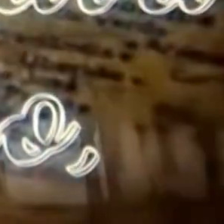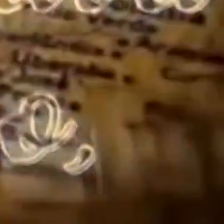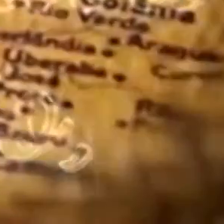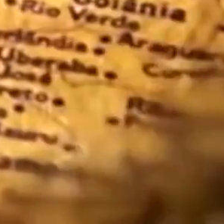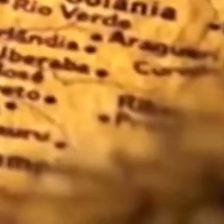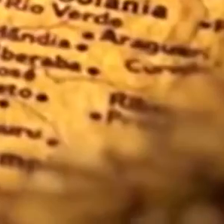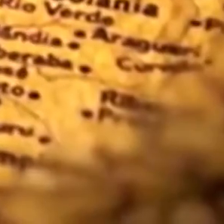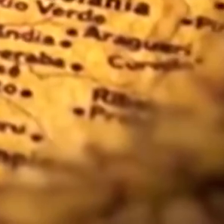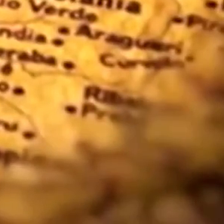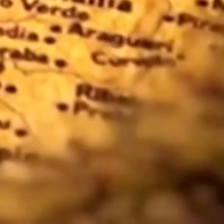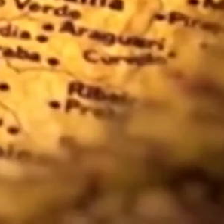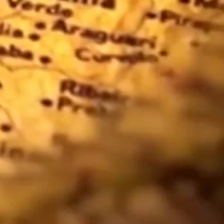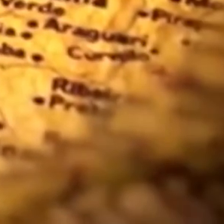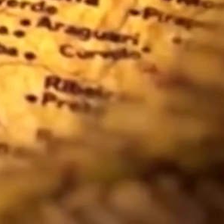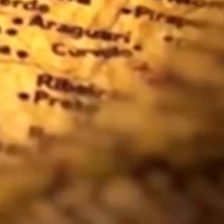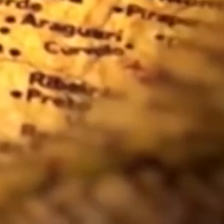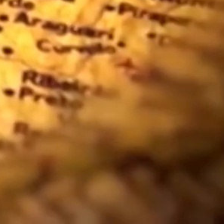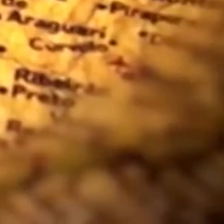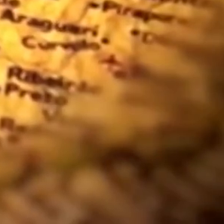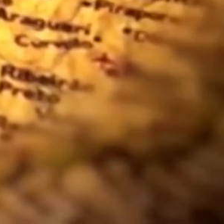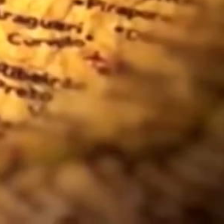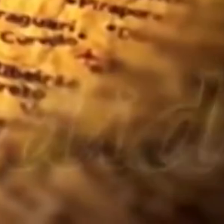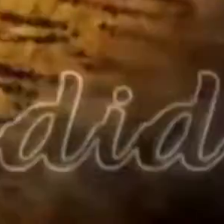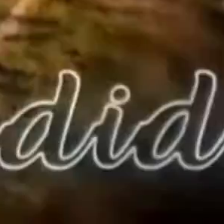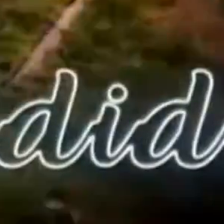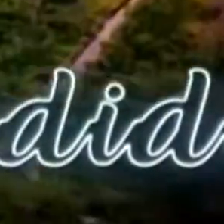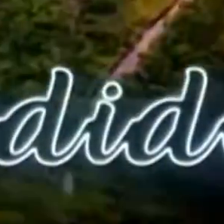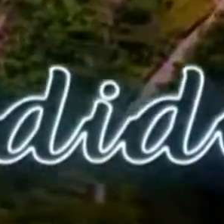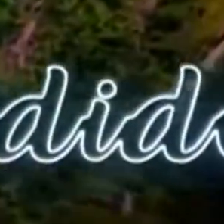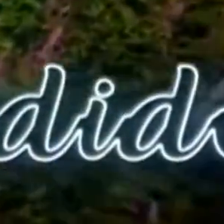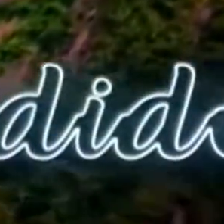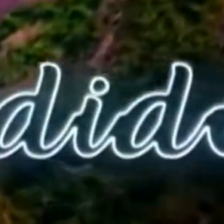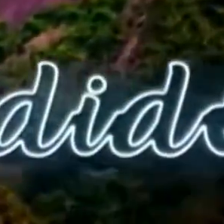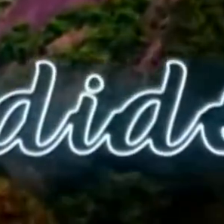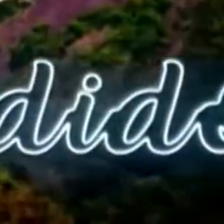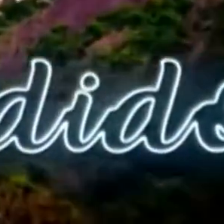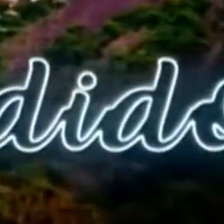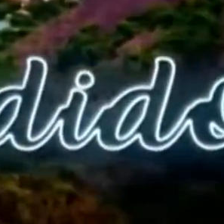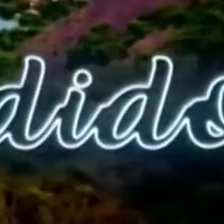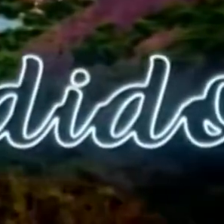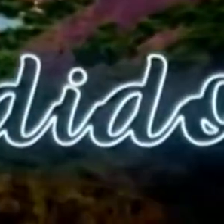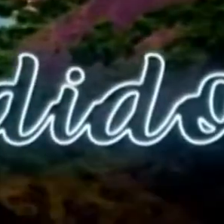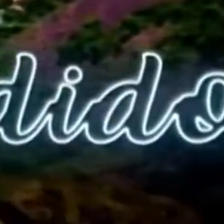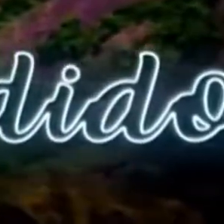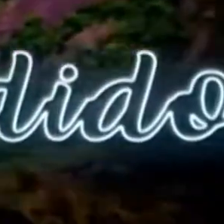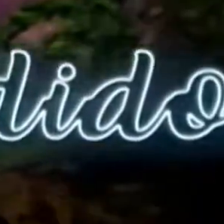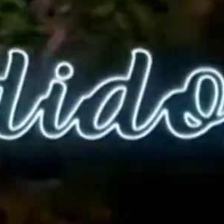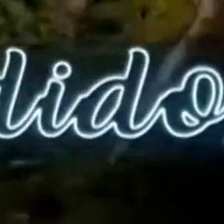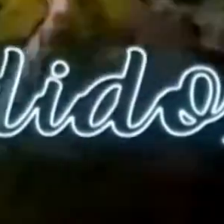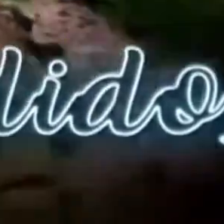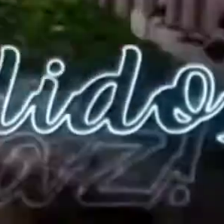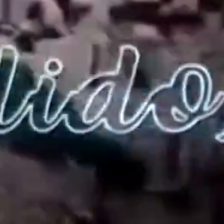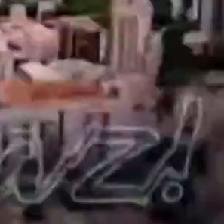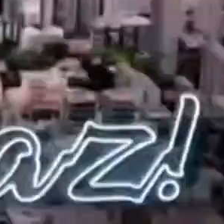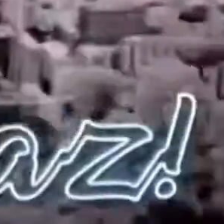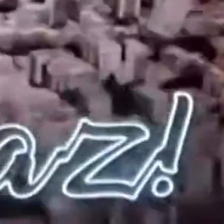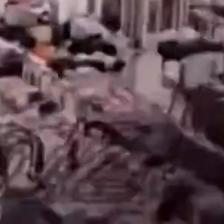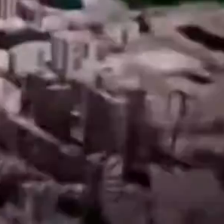dividido, unidade Ele faz. No que estava